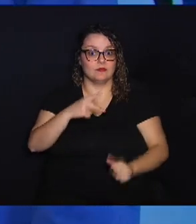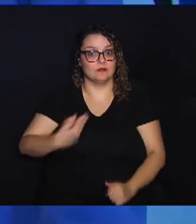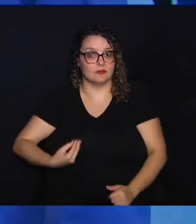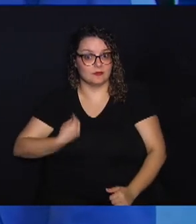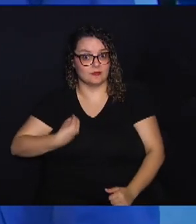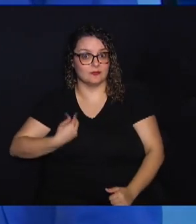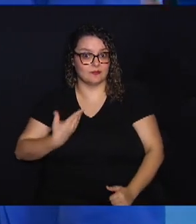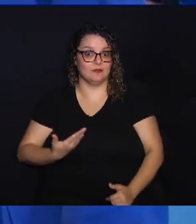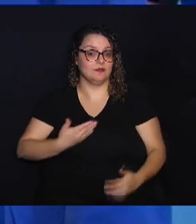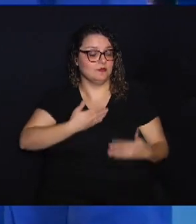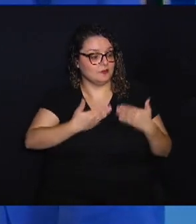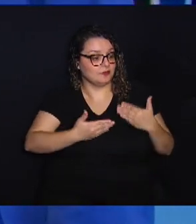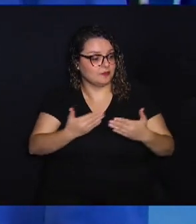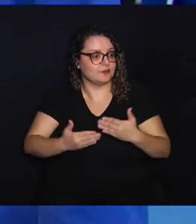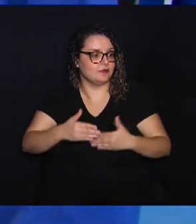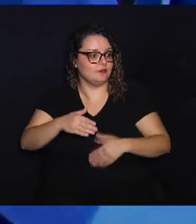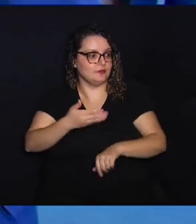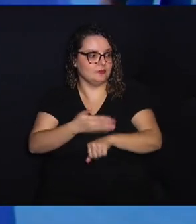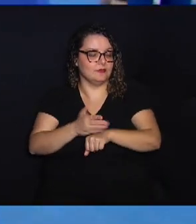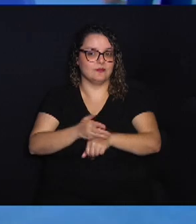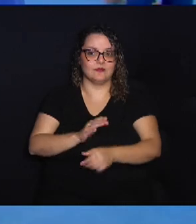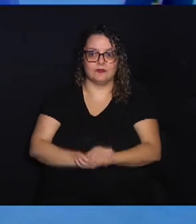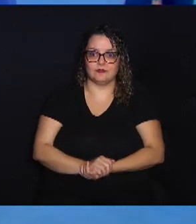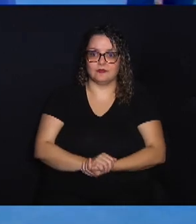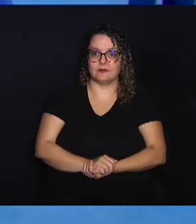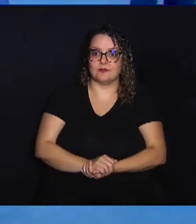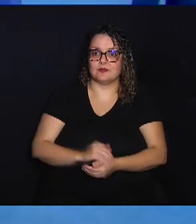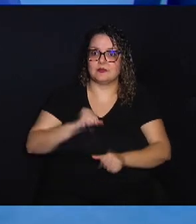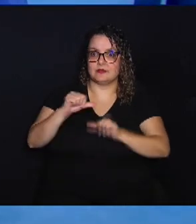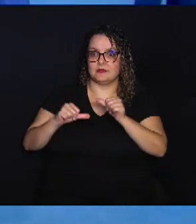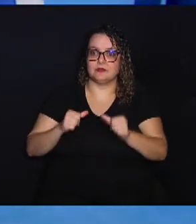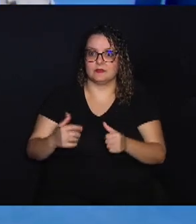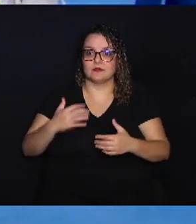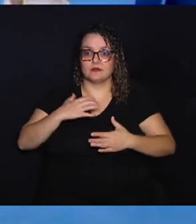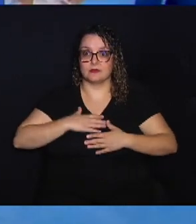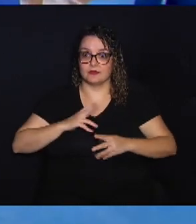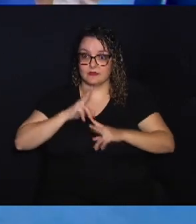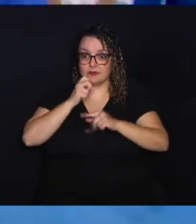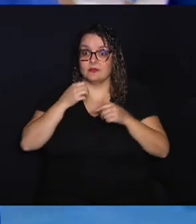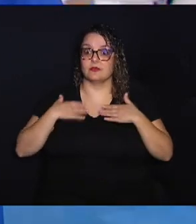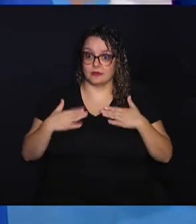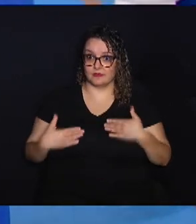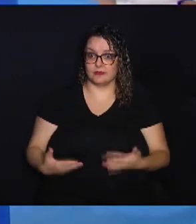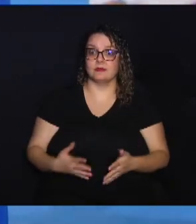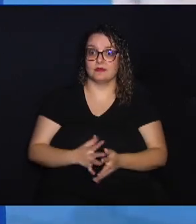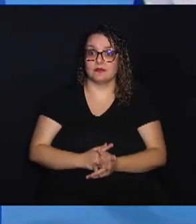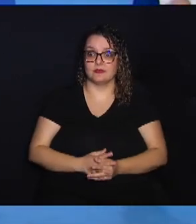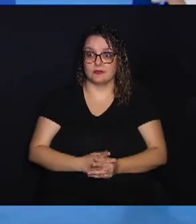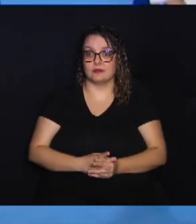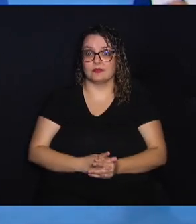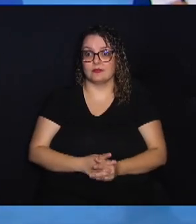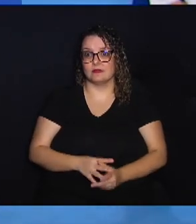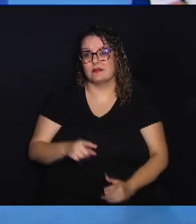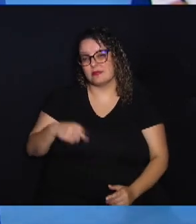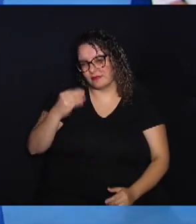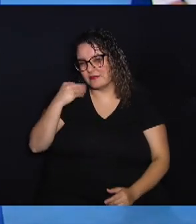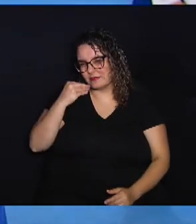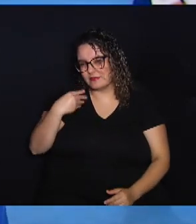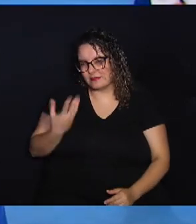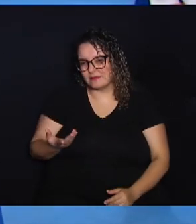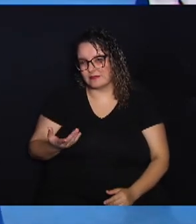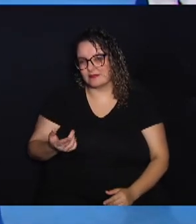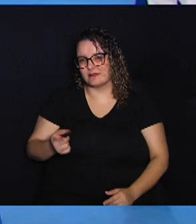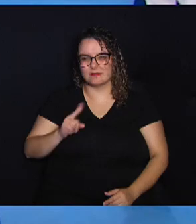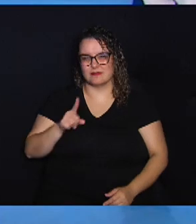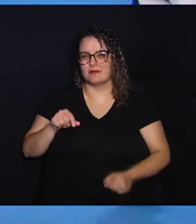vida ao longo desses anos que você pratica? Ele mudou a minha força física, que eu era mais fraco, porque eu não fazia